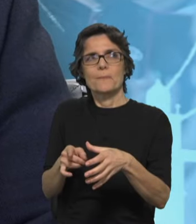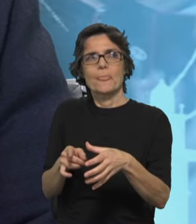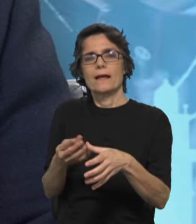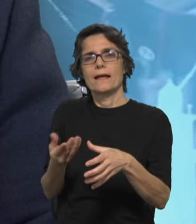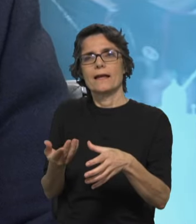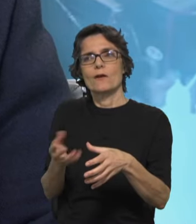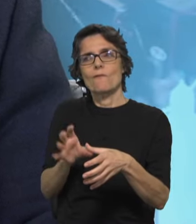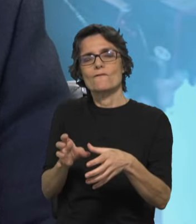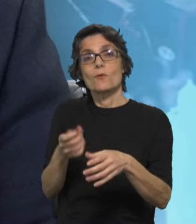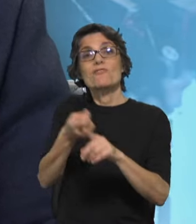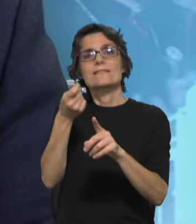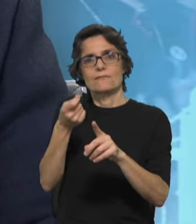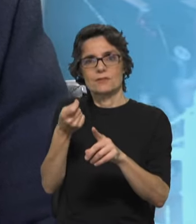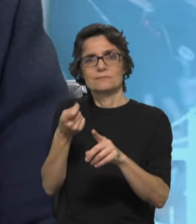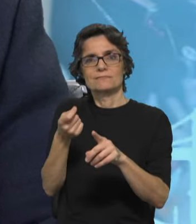de referência